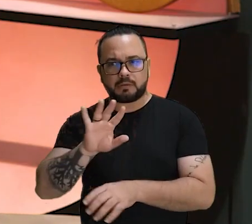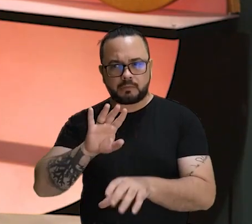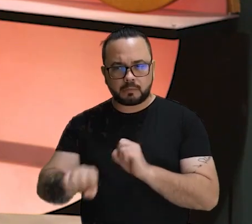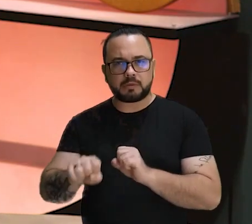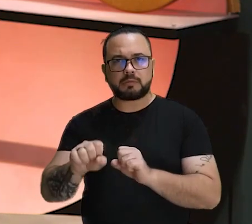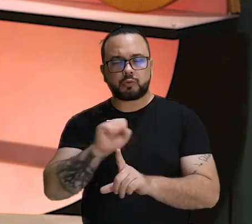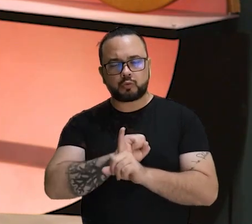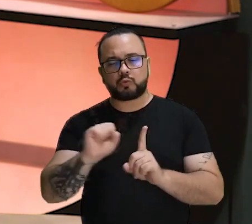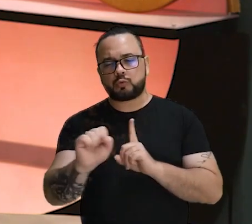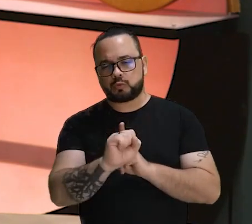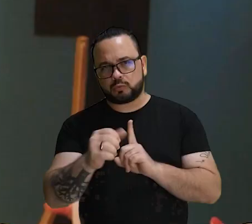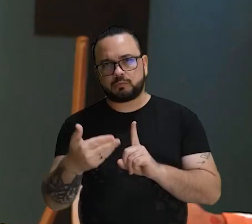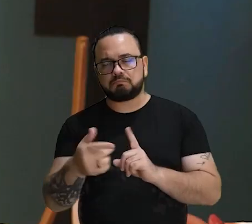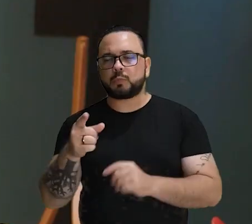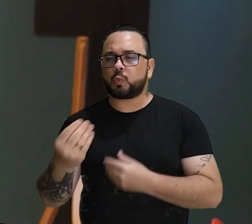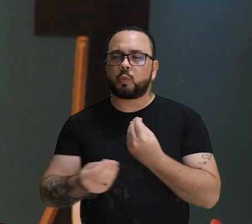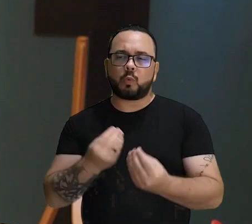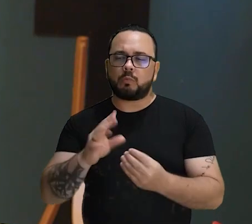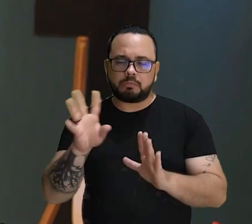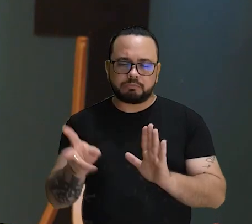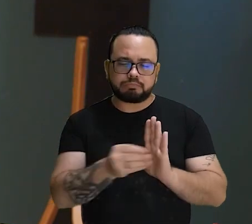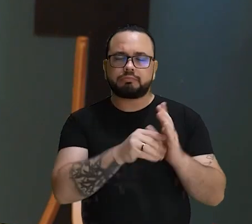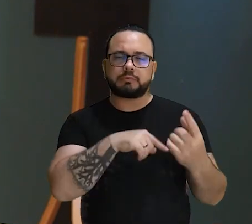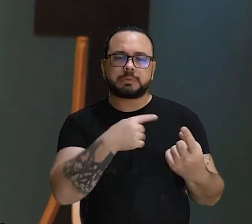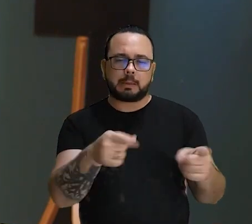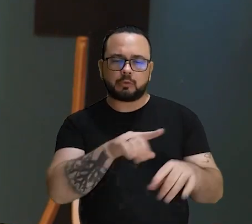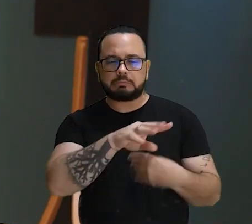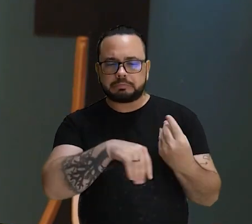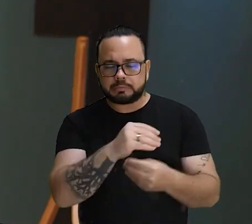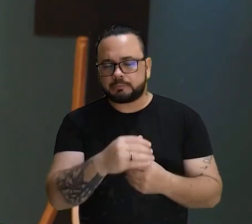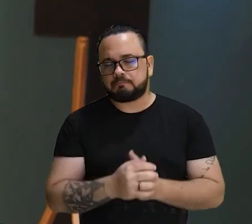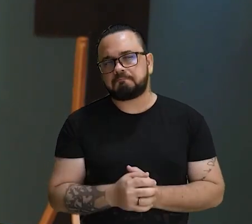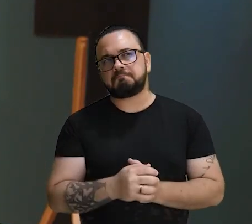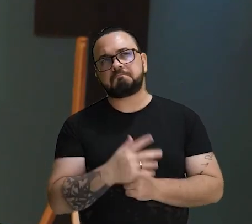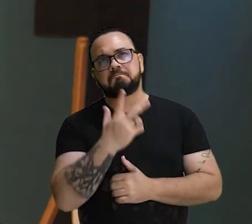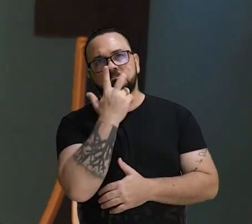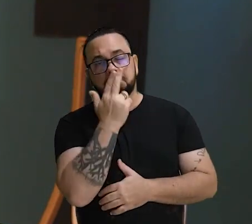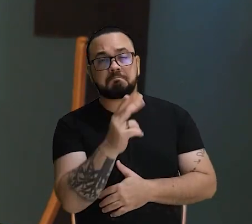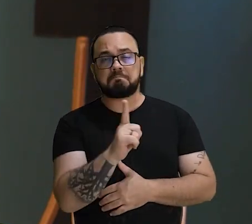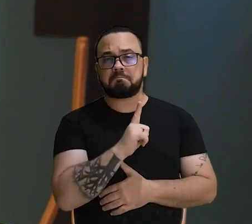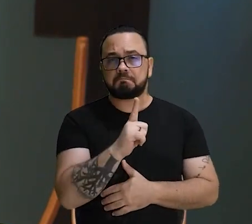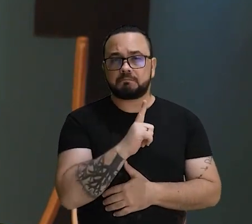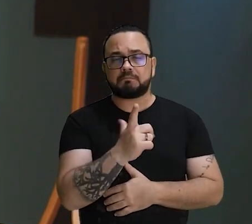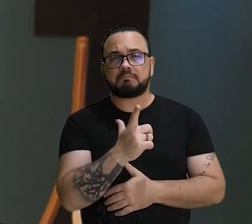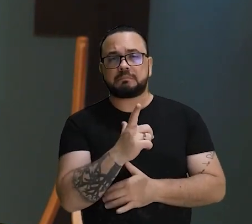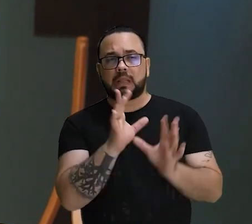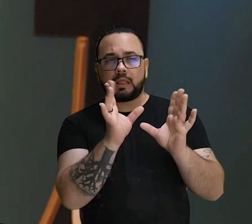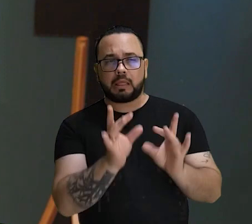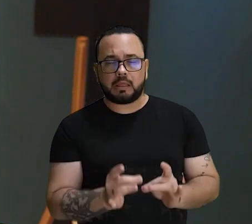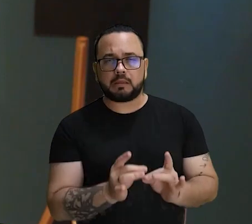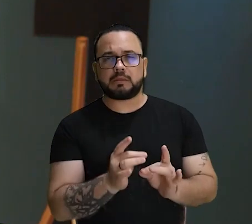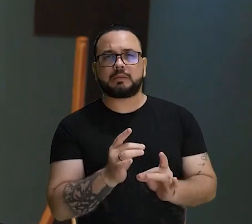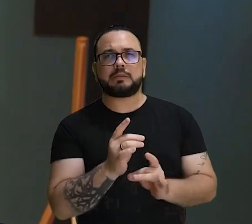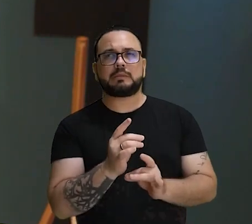ela influencia como na sua música? Como que você traz isso? Eu acho que tem um olhar... não